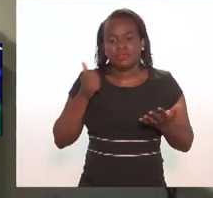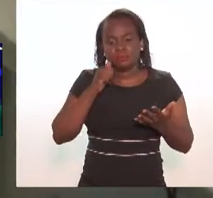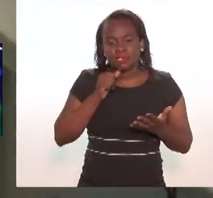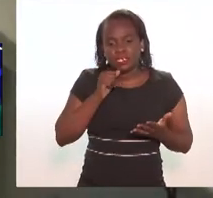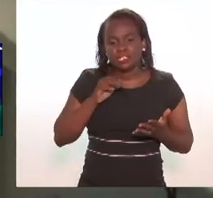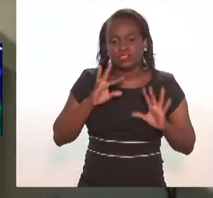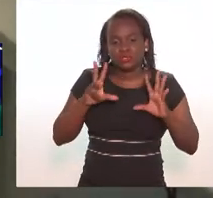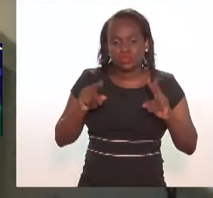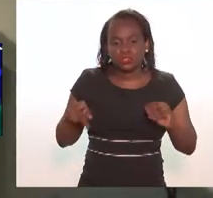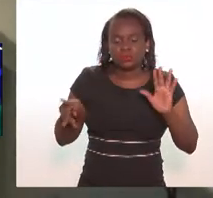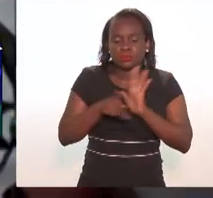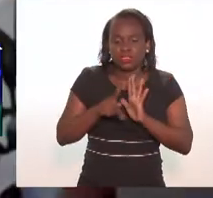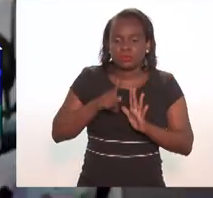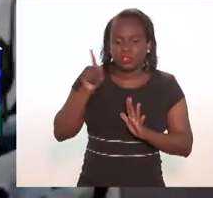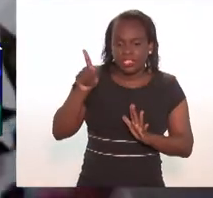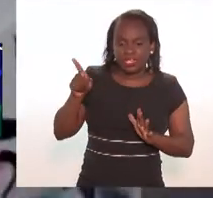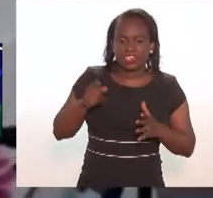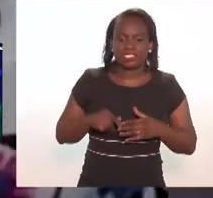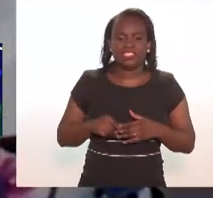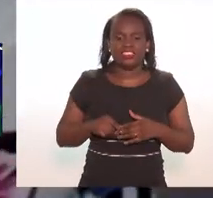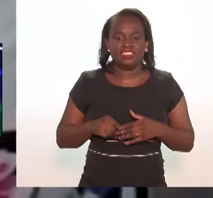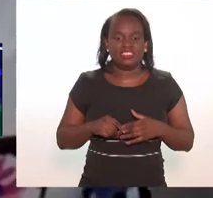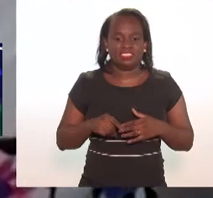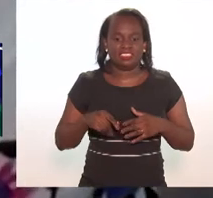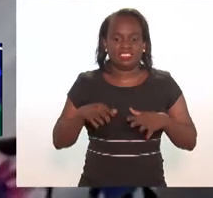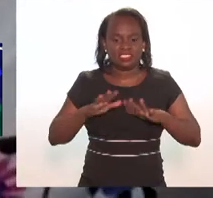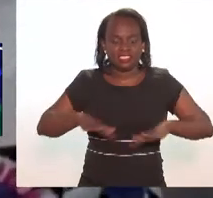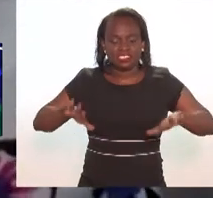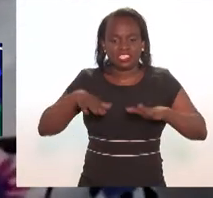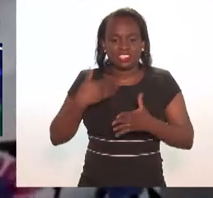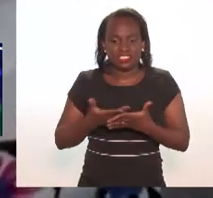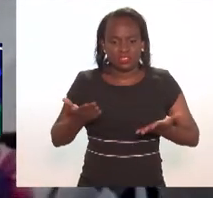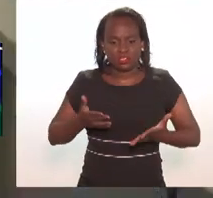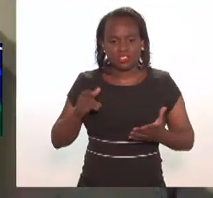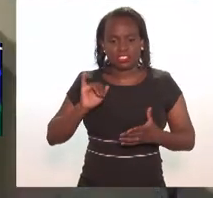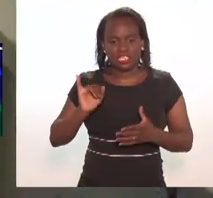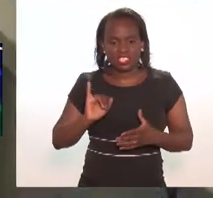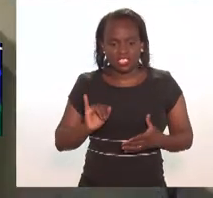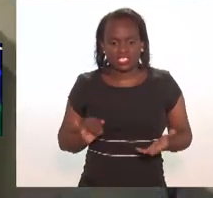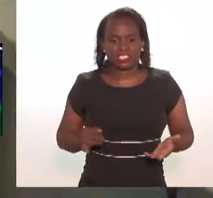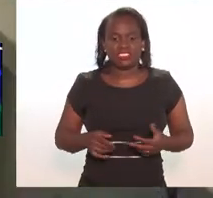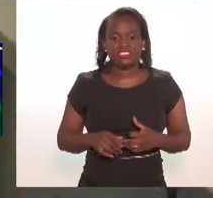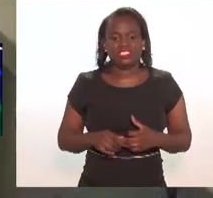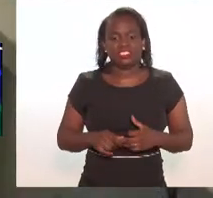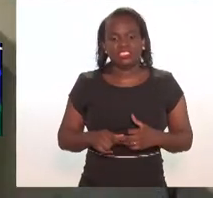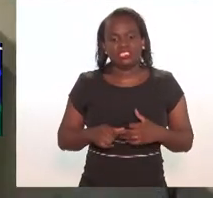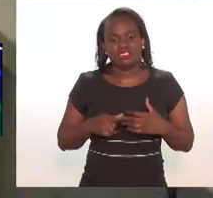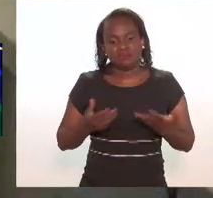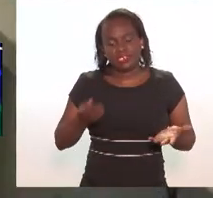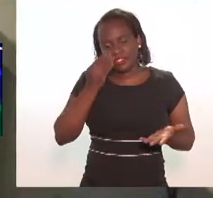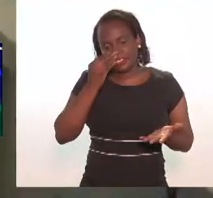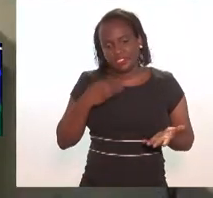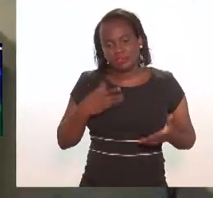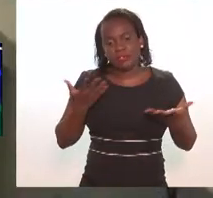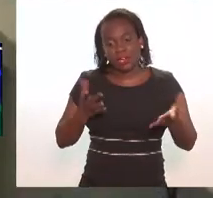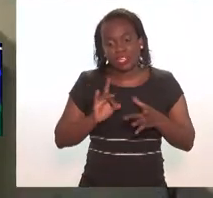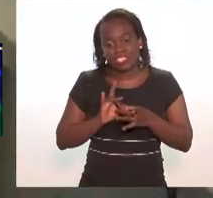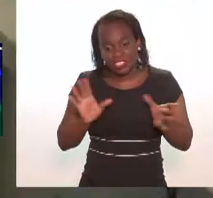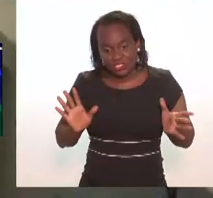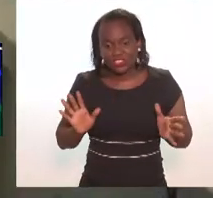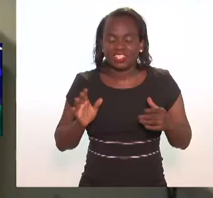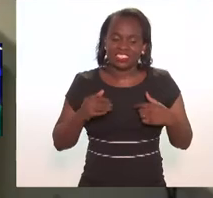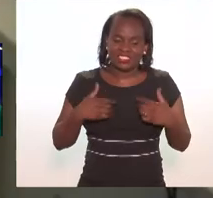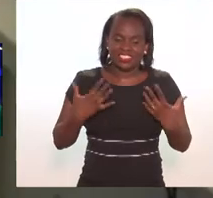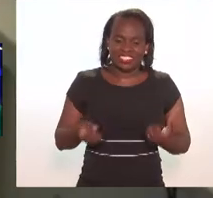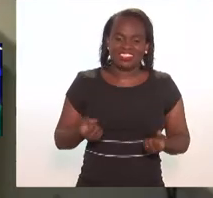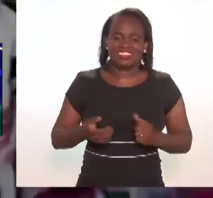se deriva do Belo, que é hoje Itatiaia. E ela me disse. Não sabia. Acho que como ela concedeu agora a coautoria, eu